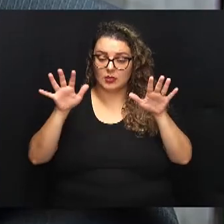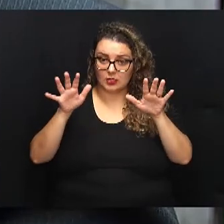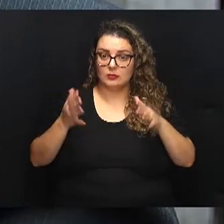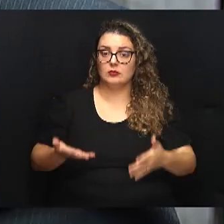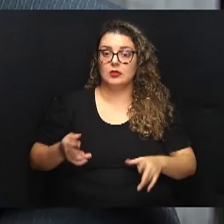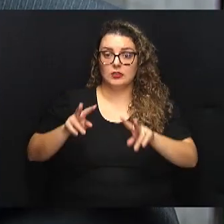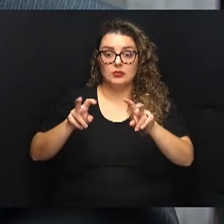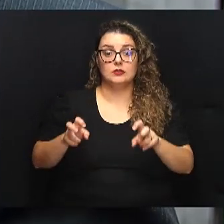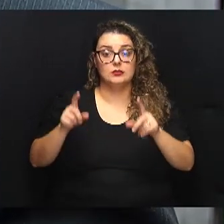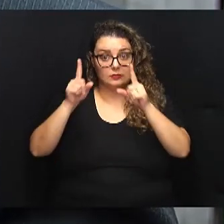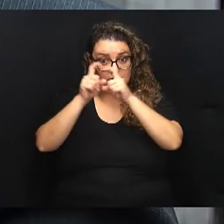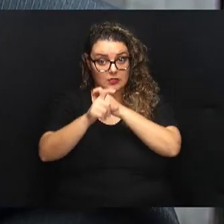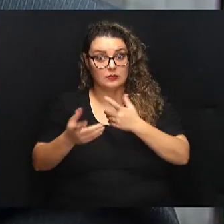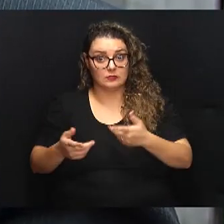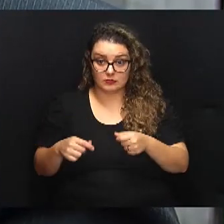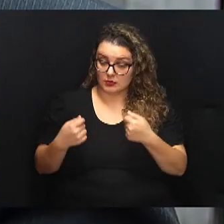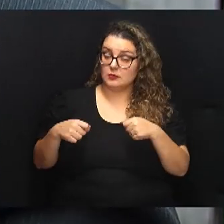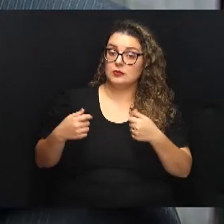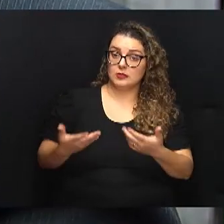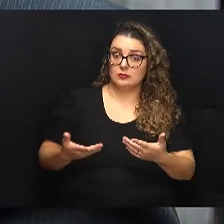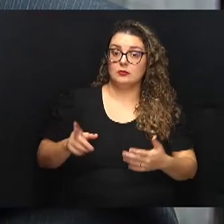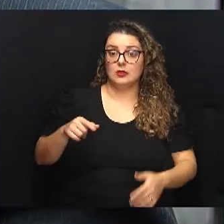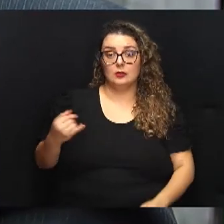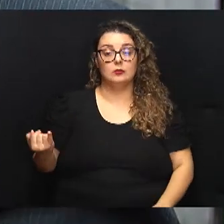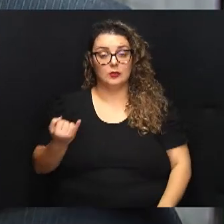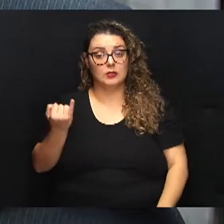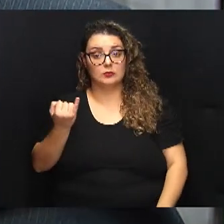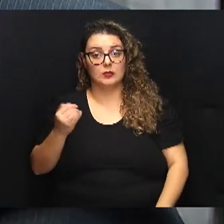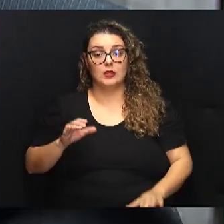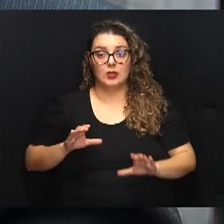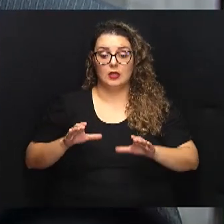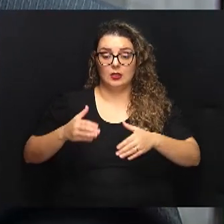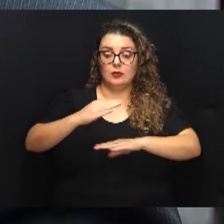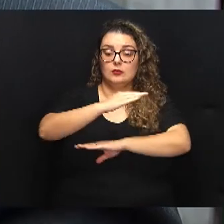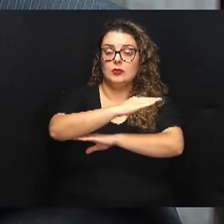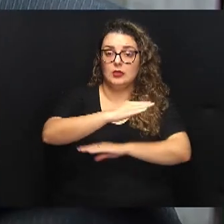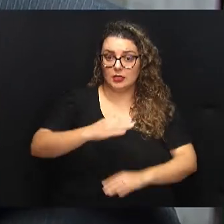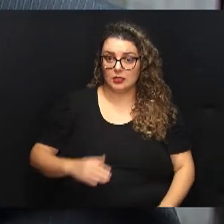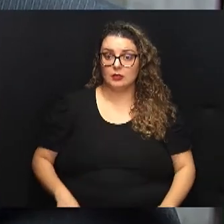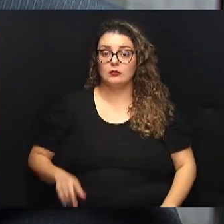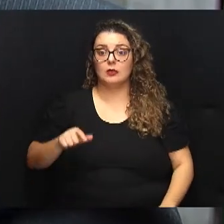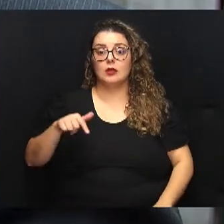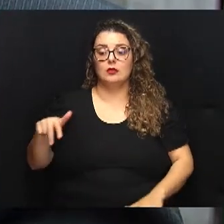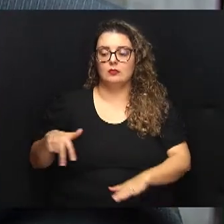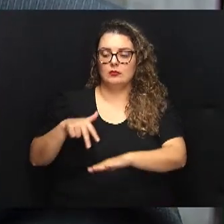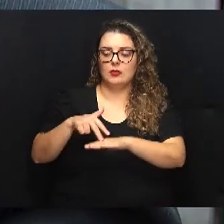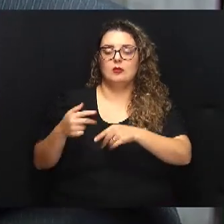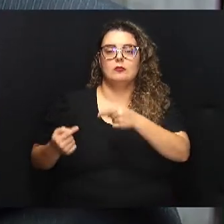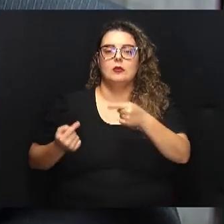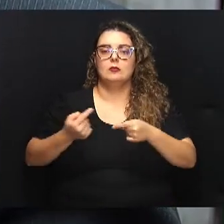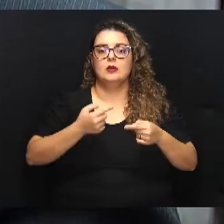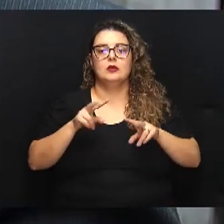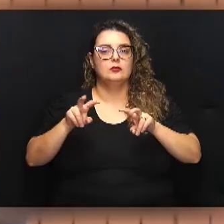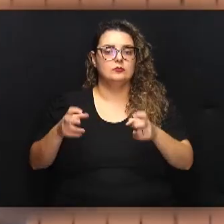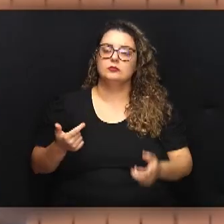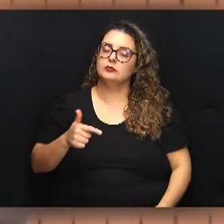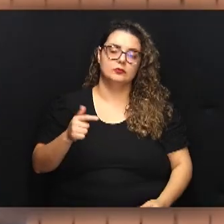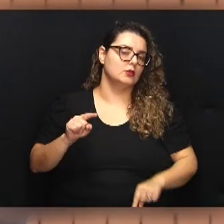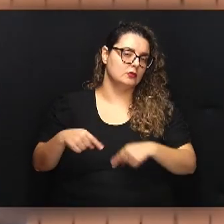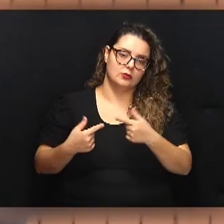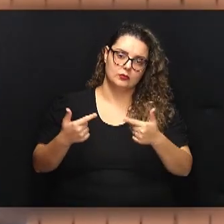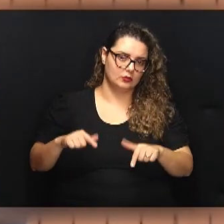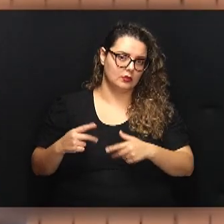tema complexo, mas necessário, é importante. A Câmara Municipal é o palco para nós debatermos esse assunto, não tem outro espaço.